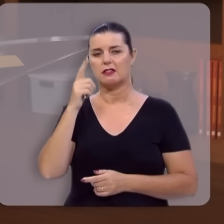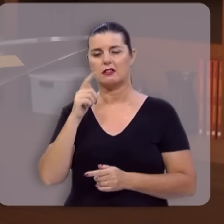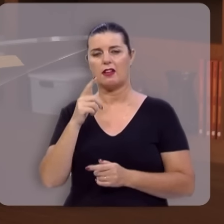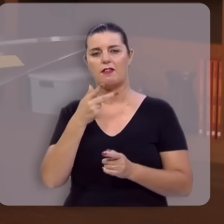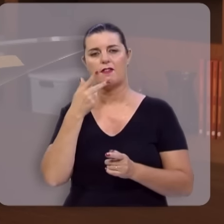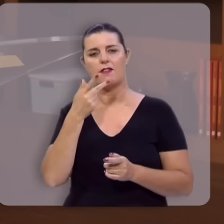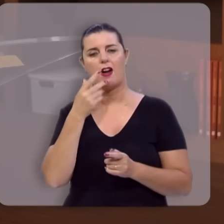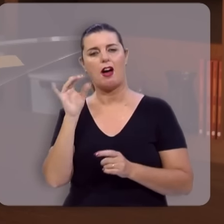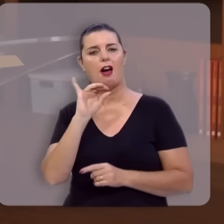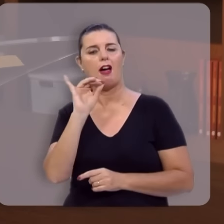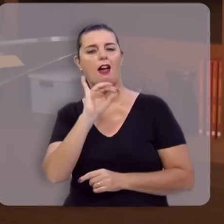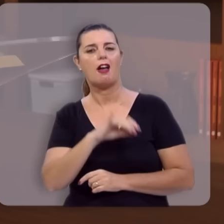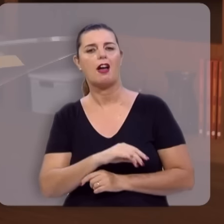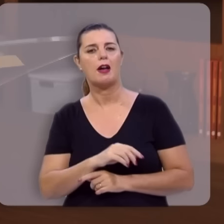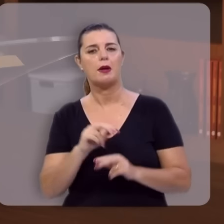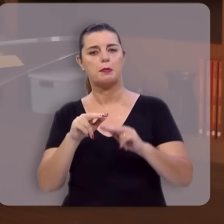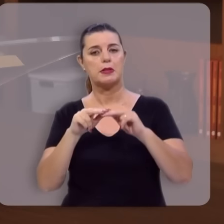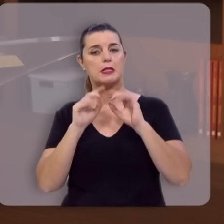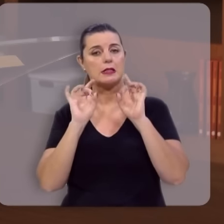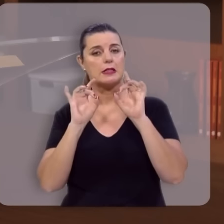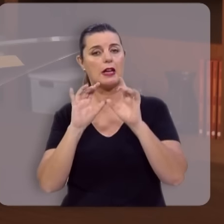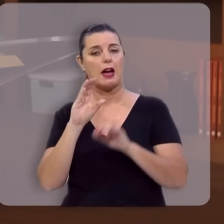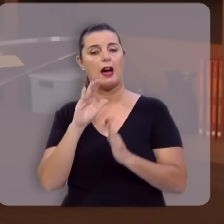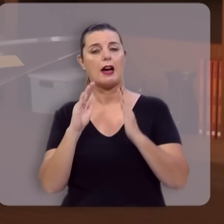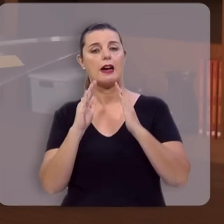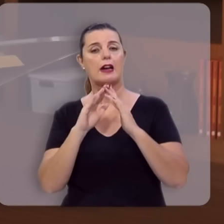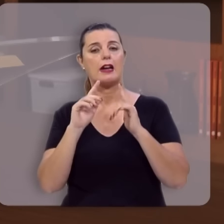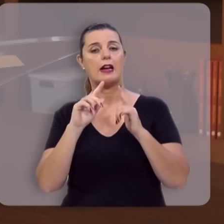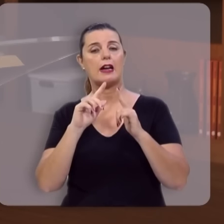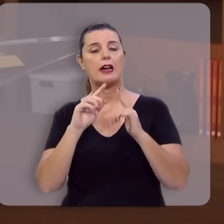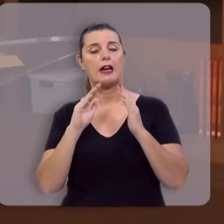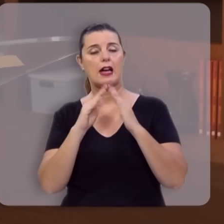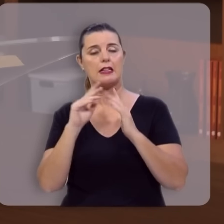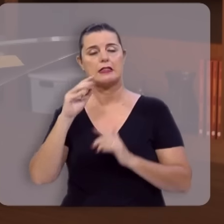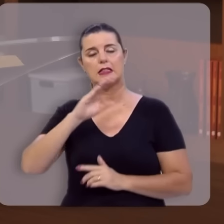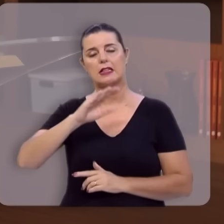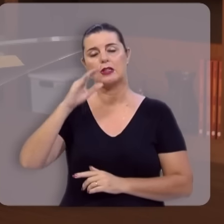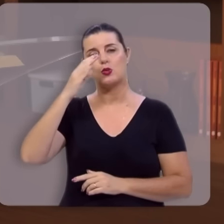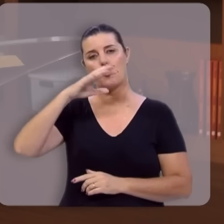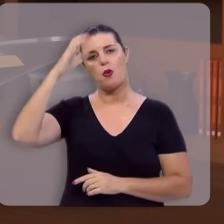especialmente os da casa de César. Eu chamo isso de conspiração divina.